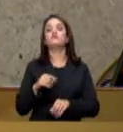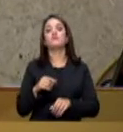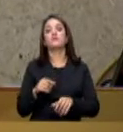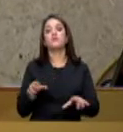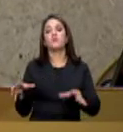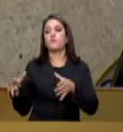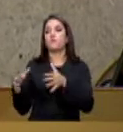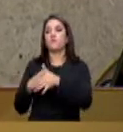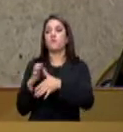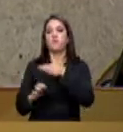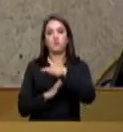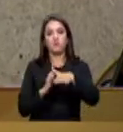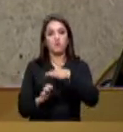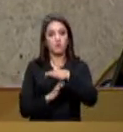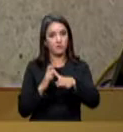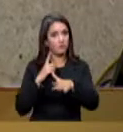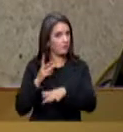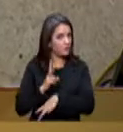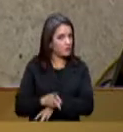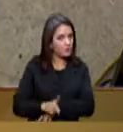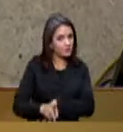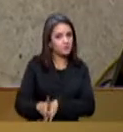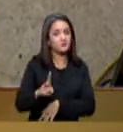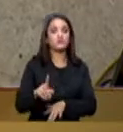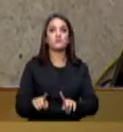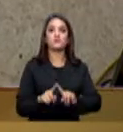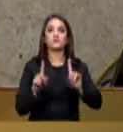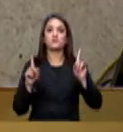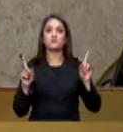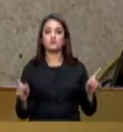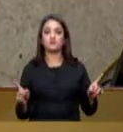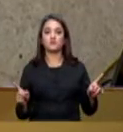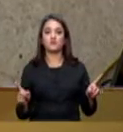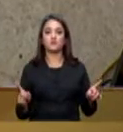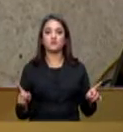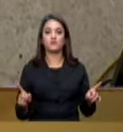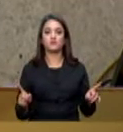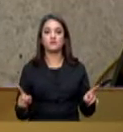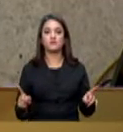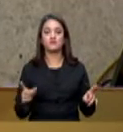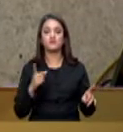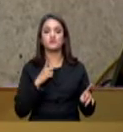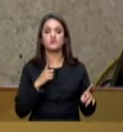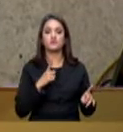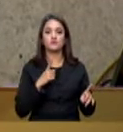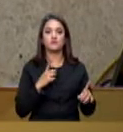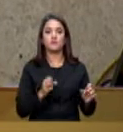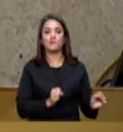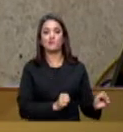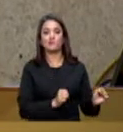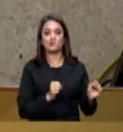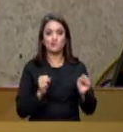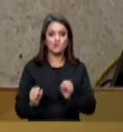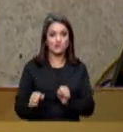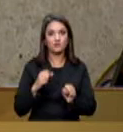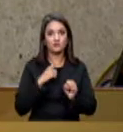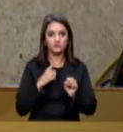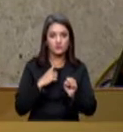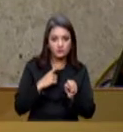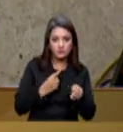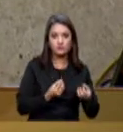básico continuaram dominando o setor. No entanto, a fonte do poder concedente